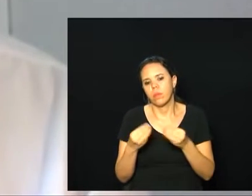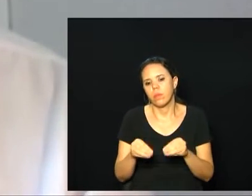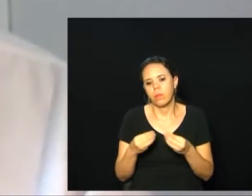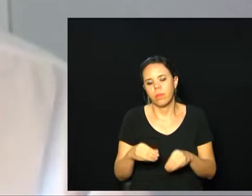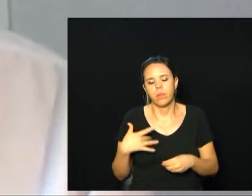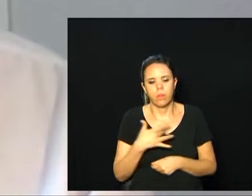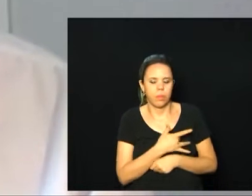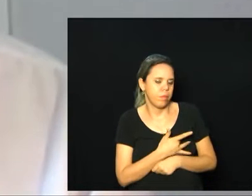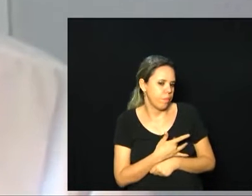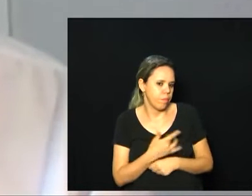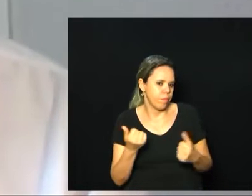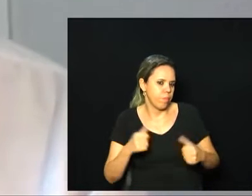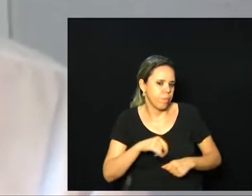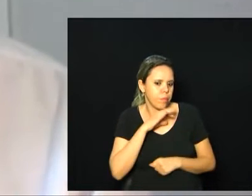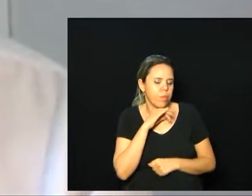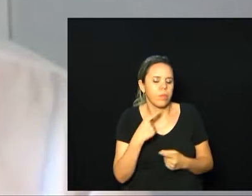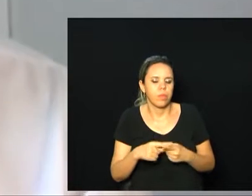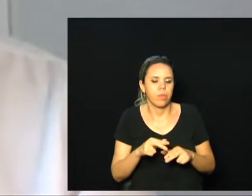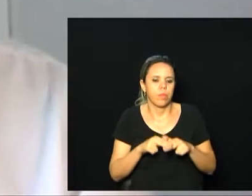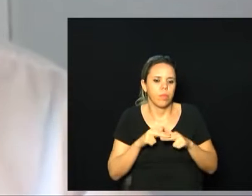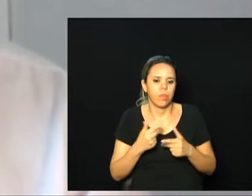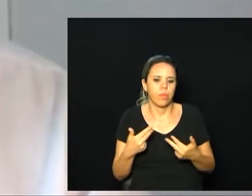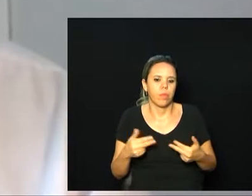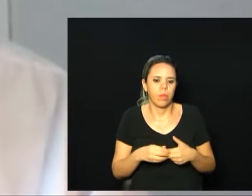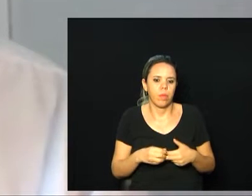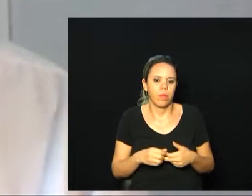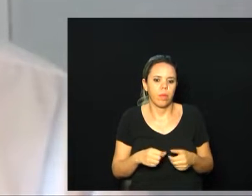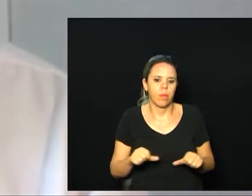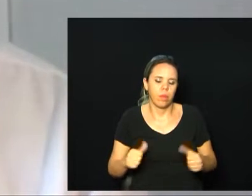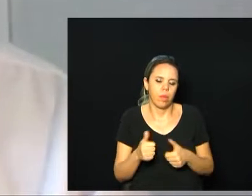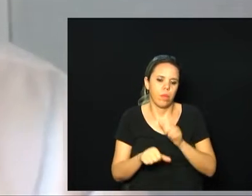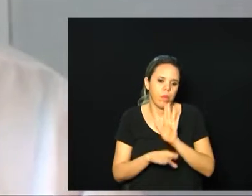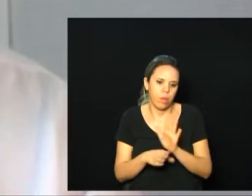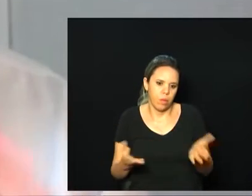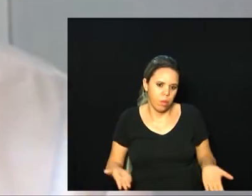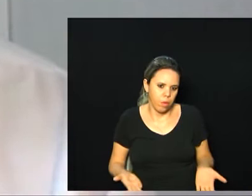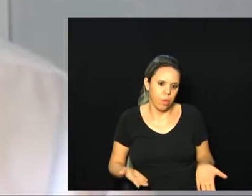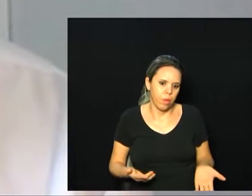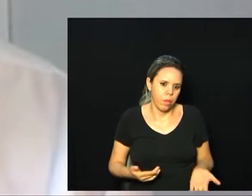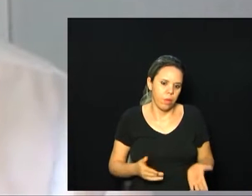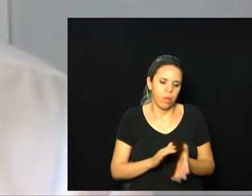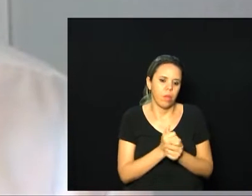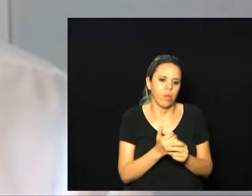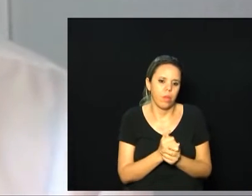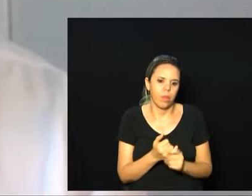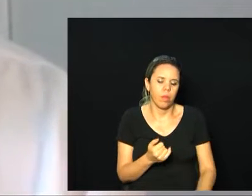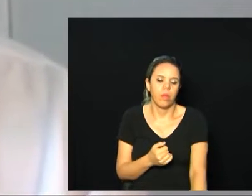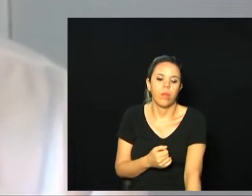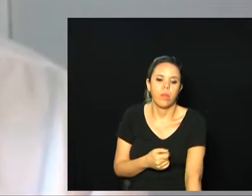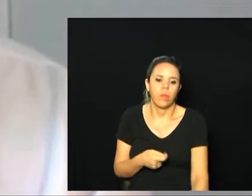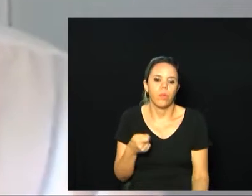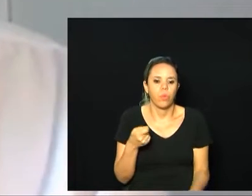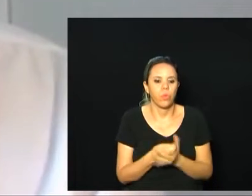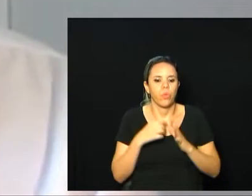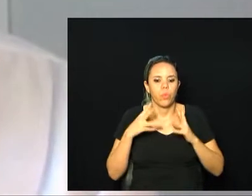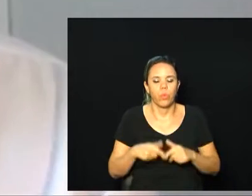saúde negativamente, porém algumas coisas acabaram sendo positivas. Ou seja, nós vamos lavar as mãos agora e dessa exigência por